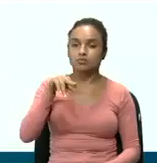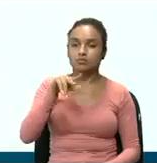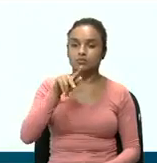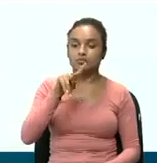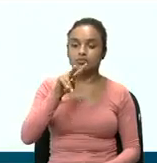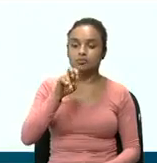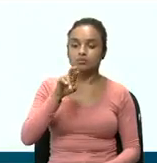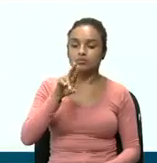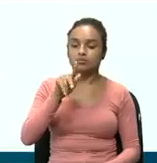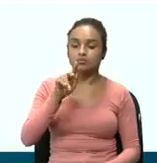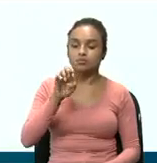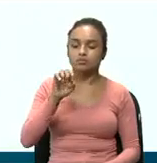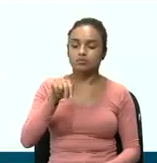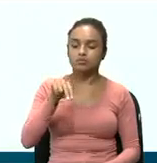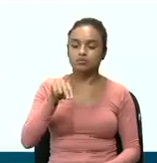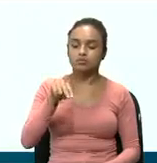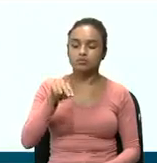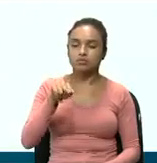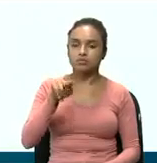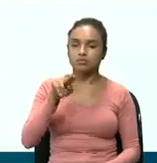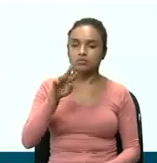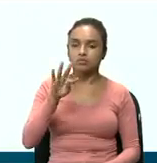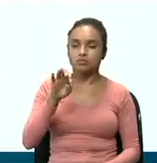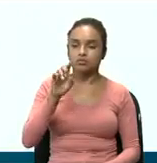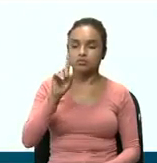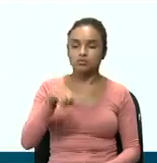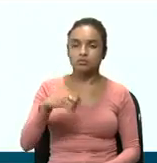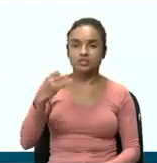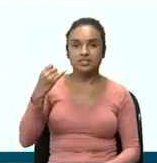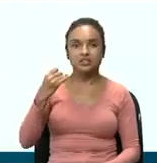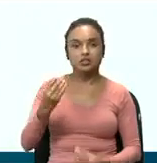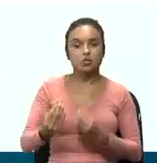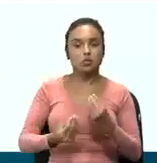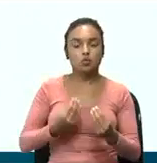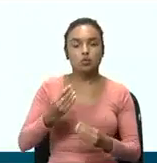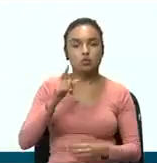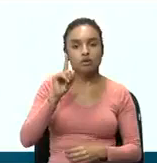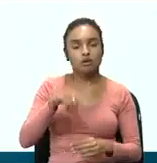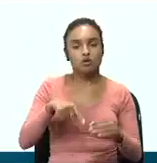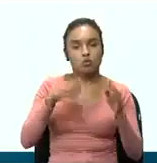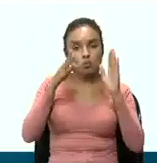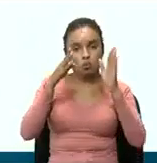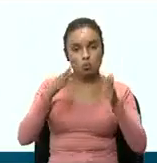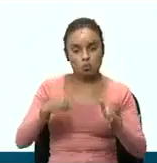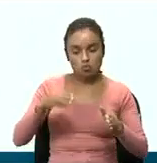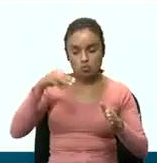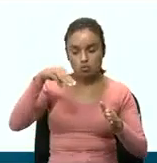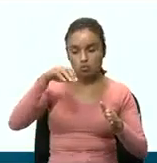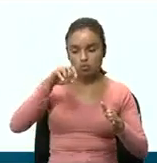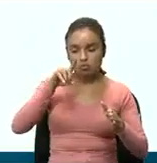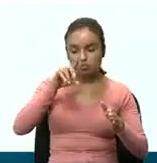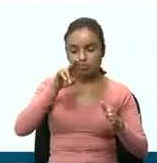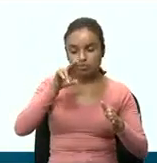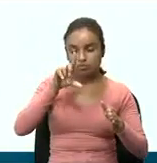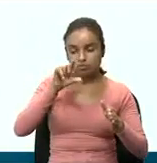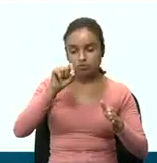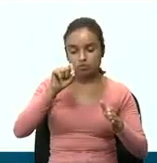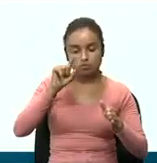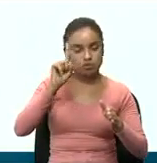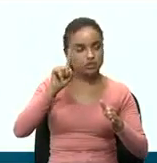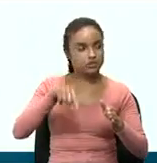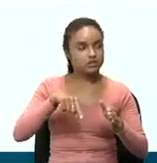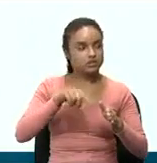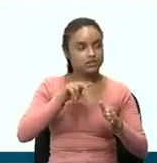de R é menor que 1, nós temos, então, que a série é uma série